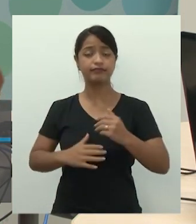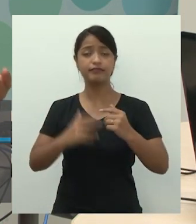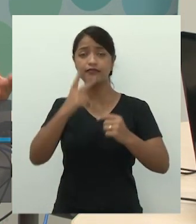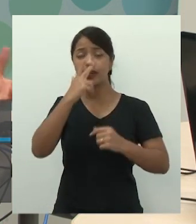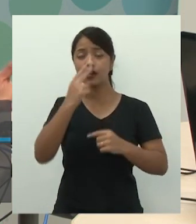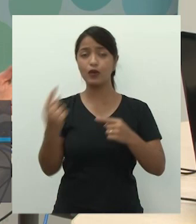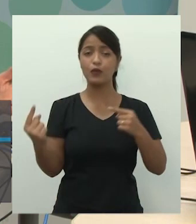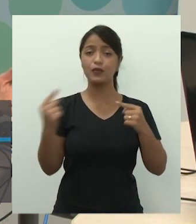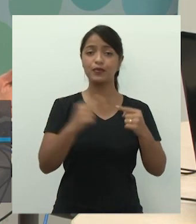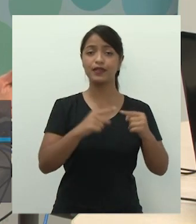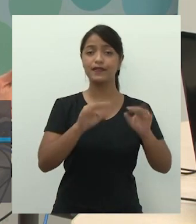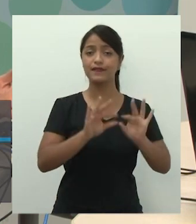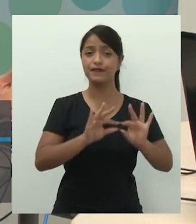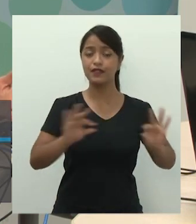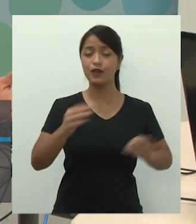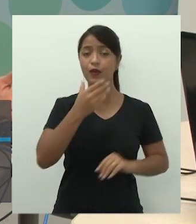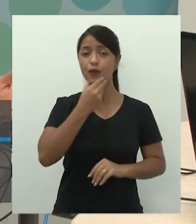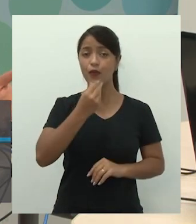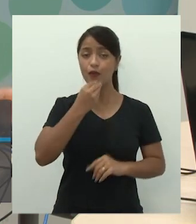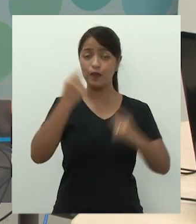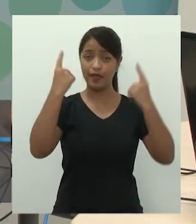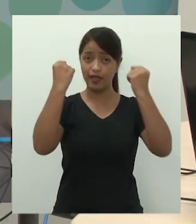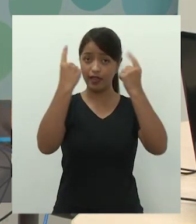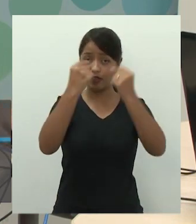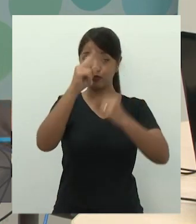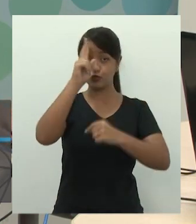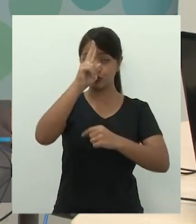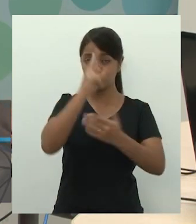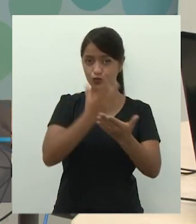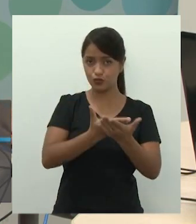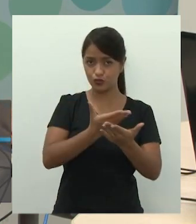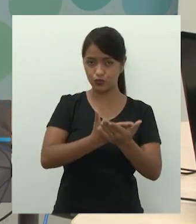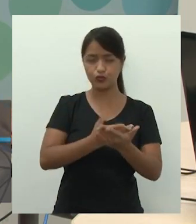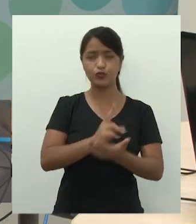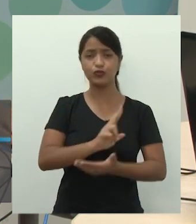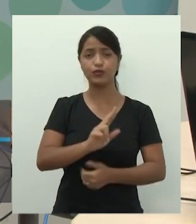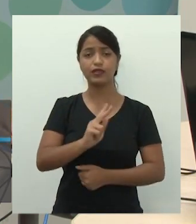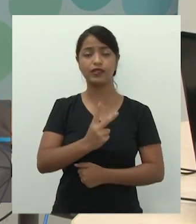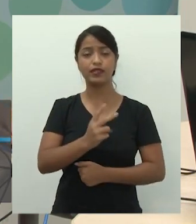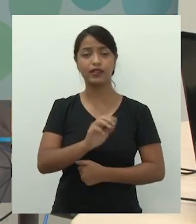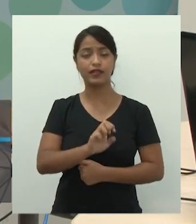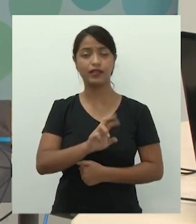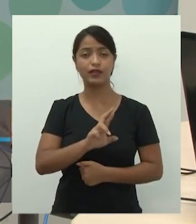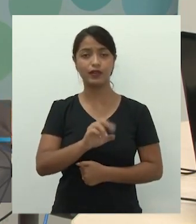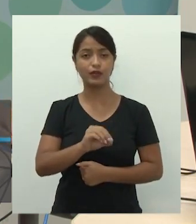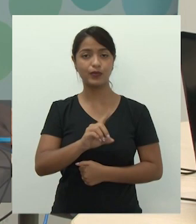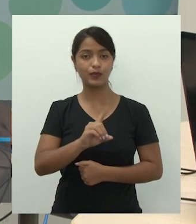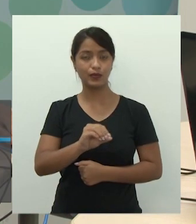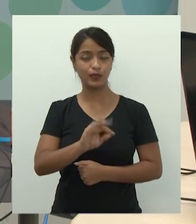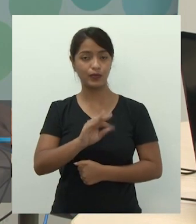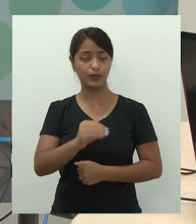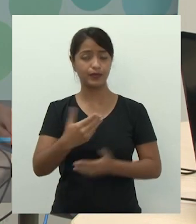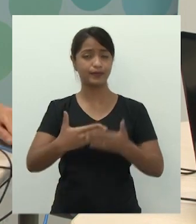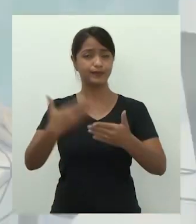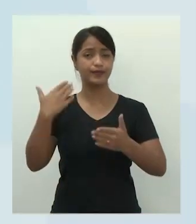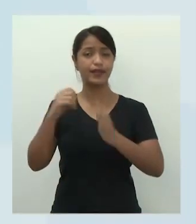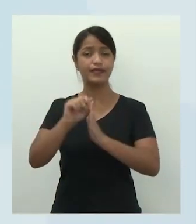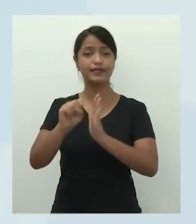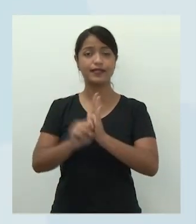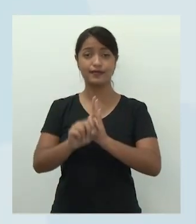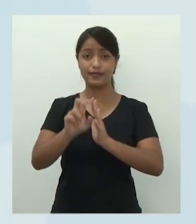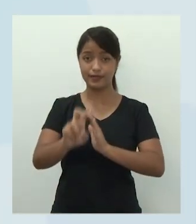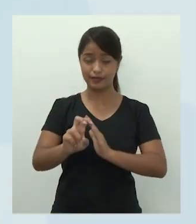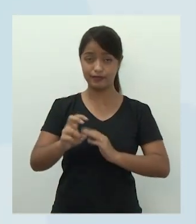frase de um historiador grego chamado Heródoto, que lá no século V a.C. disse: